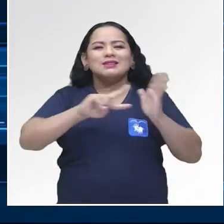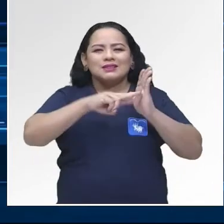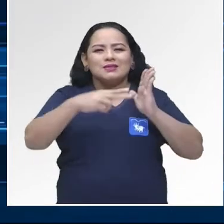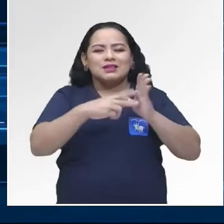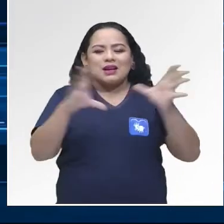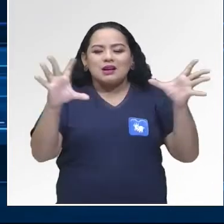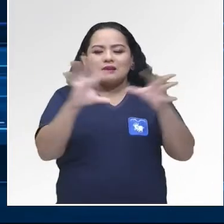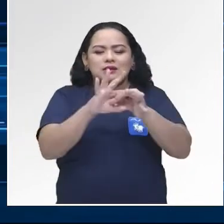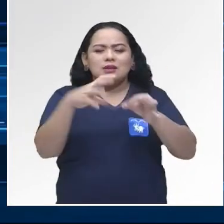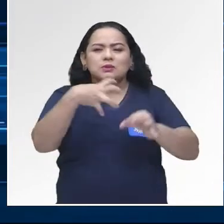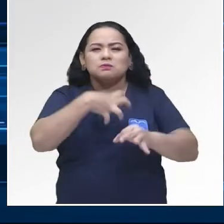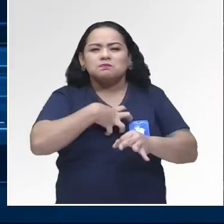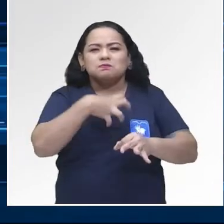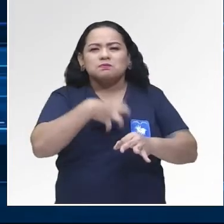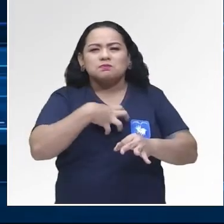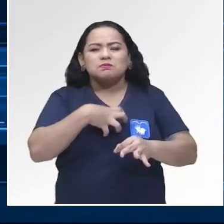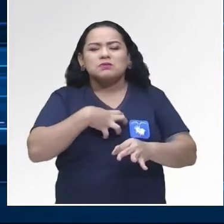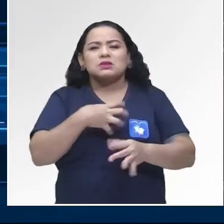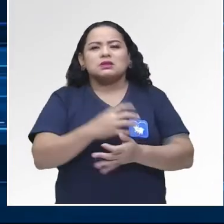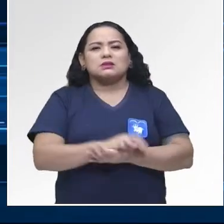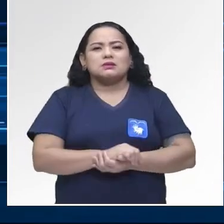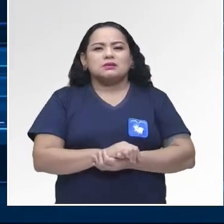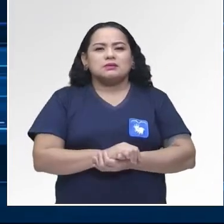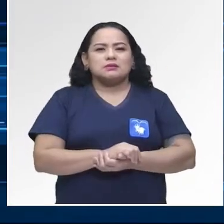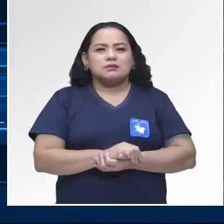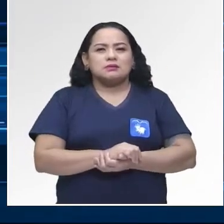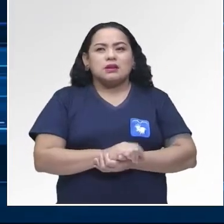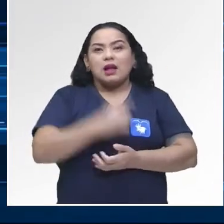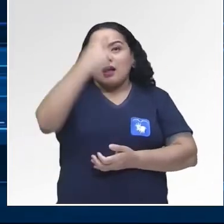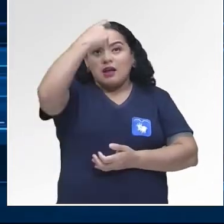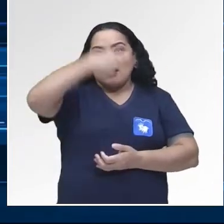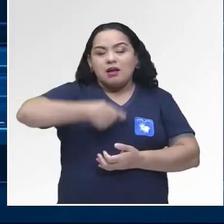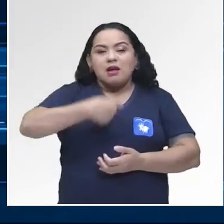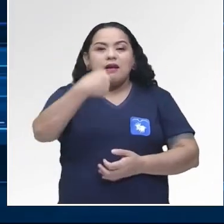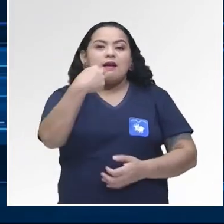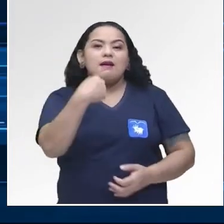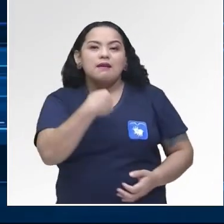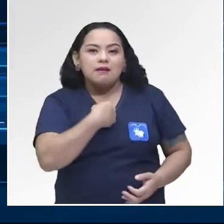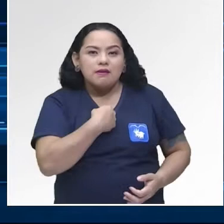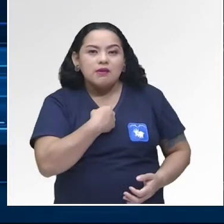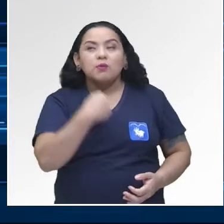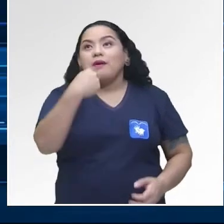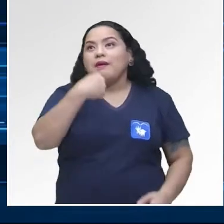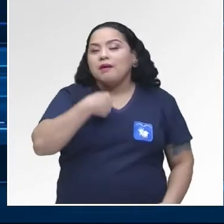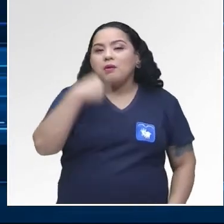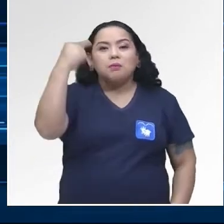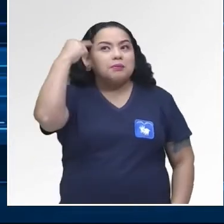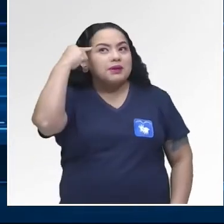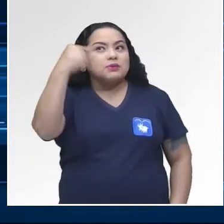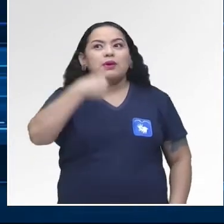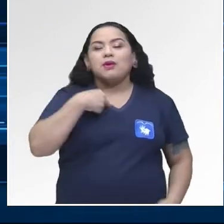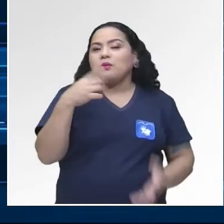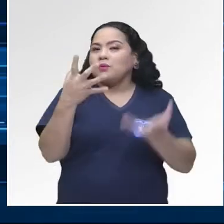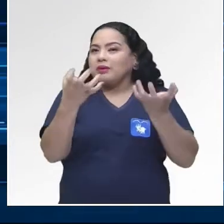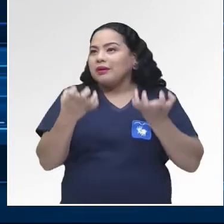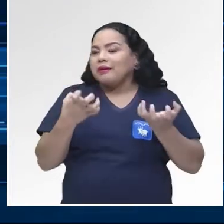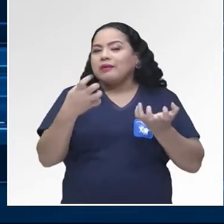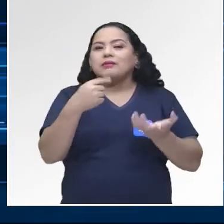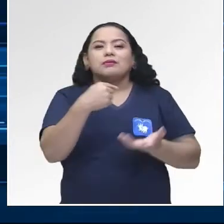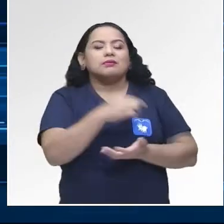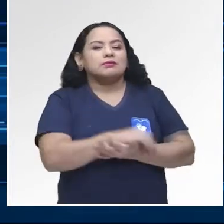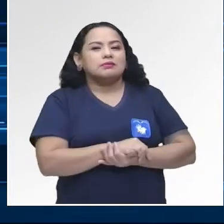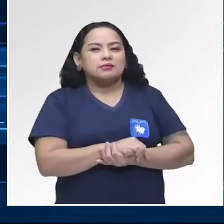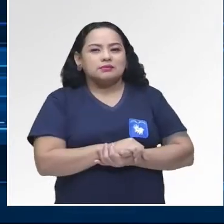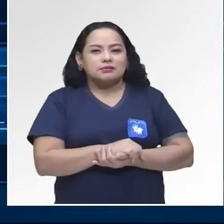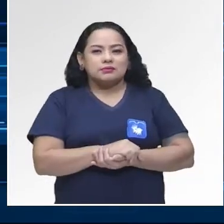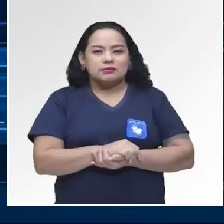mais no campo subjetivo, não está mais no campo do meu eu, daquilo que eu penso, daquilo que eu quero que seja,